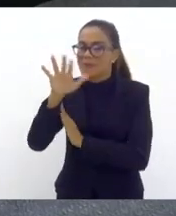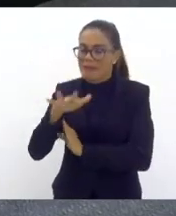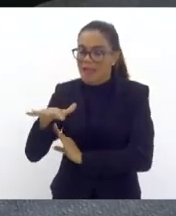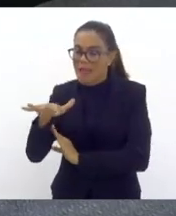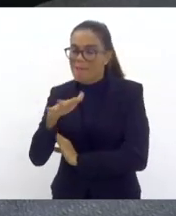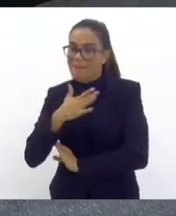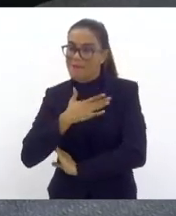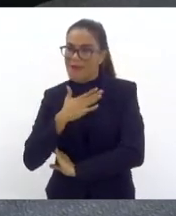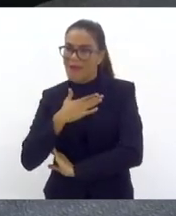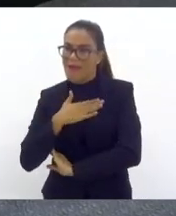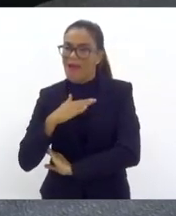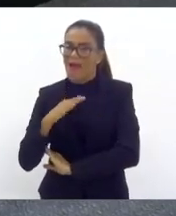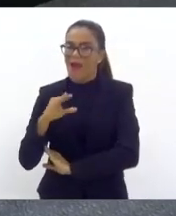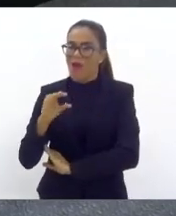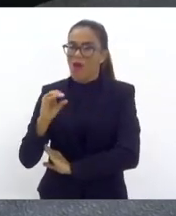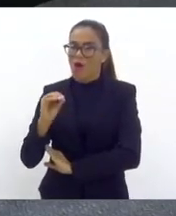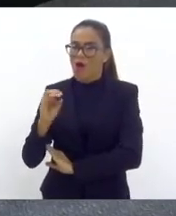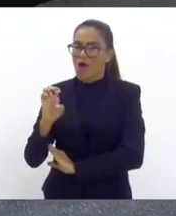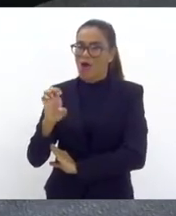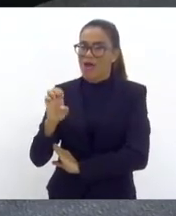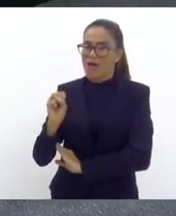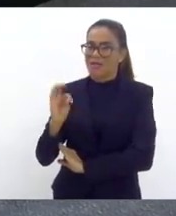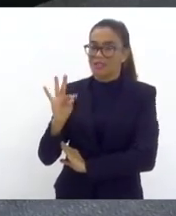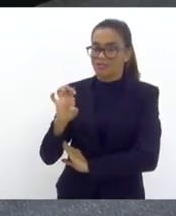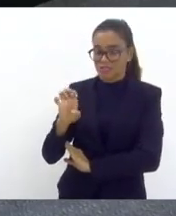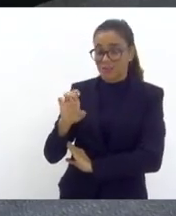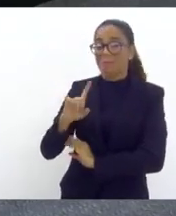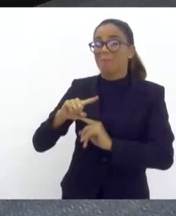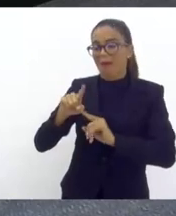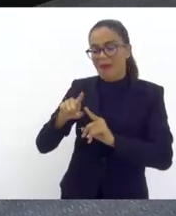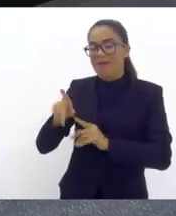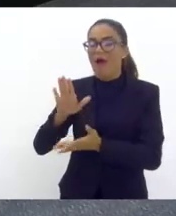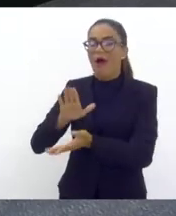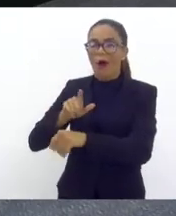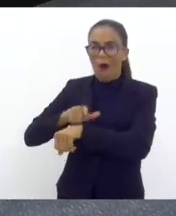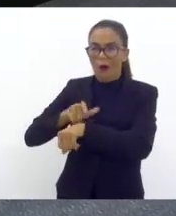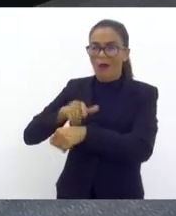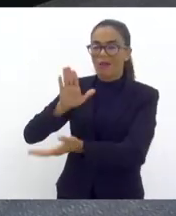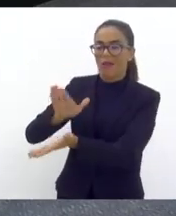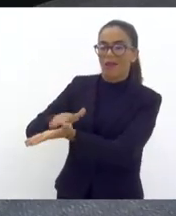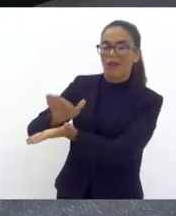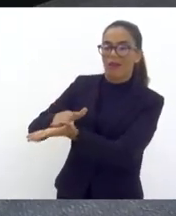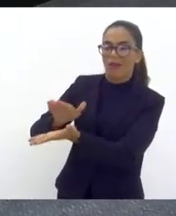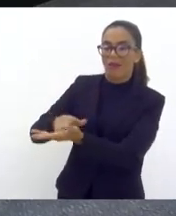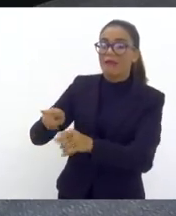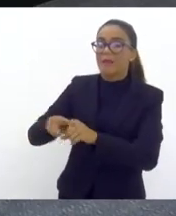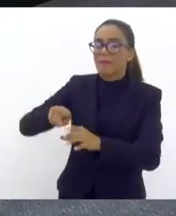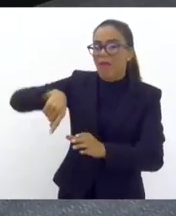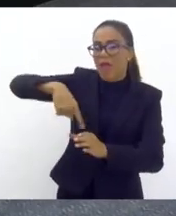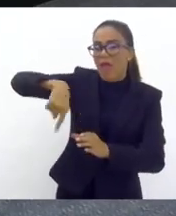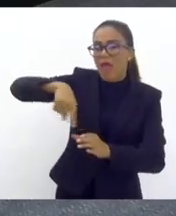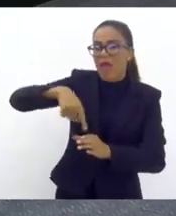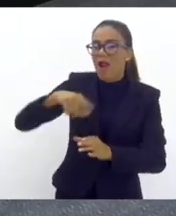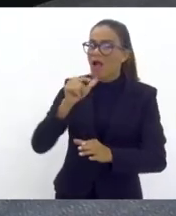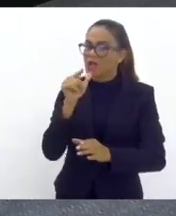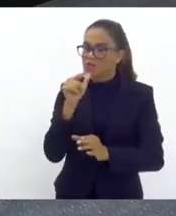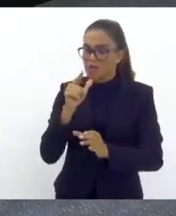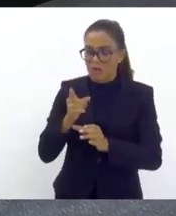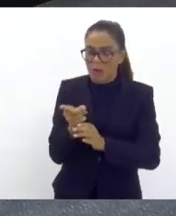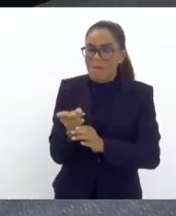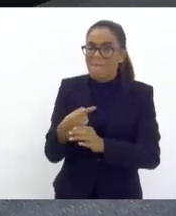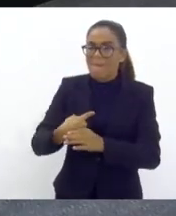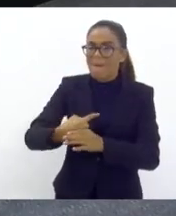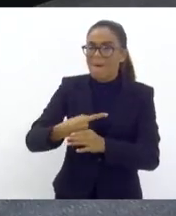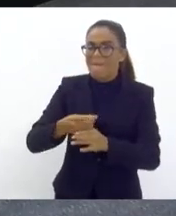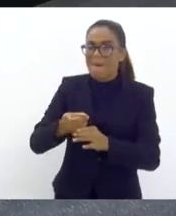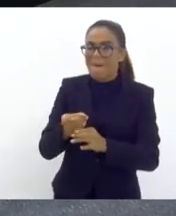de não ter água na torneira mas na hora sobre a cobra e quando você fala da questão de hidrômetro chega a ser um absurdo eles colocarem Drone